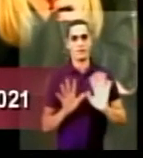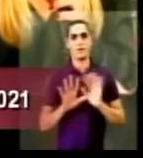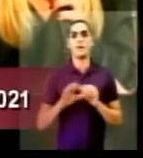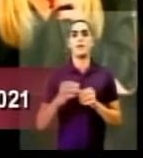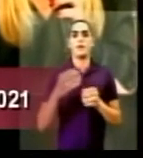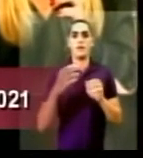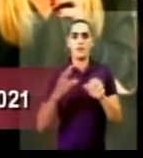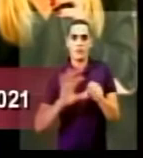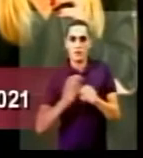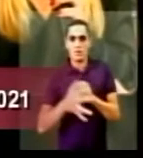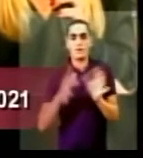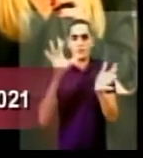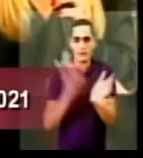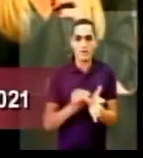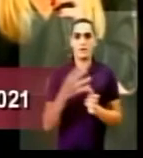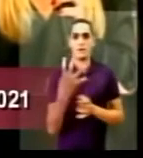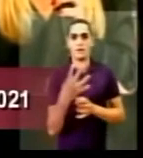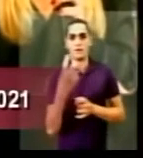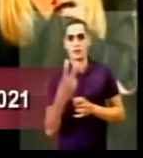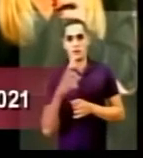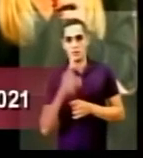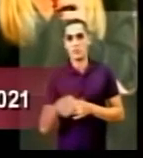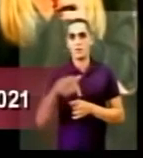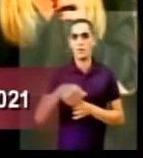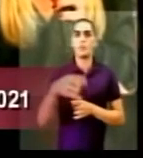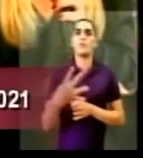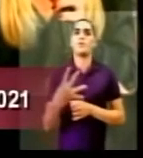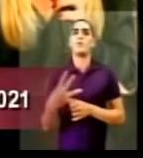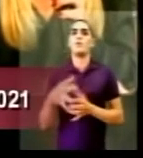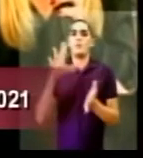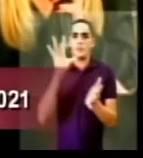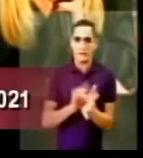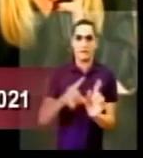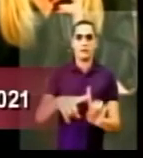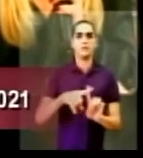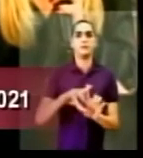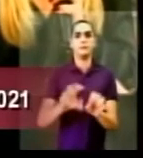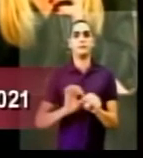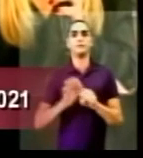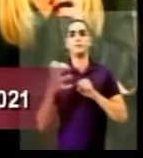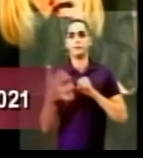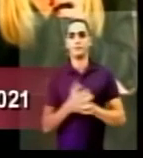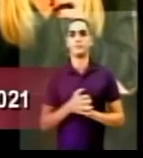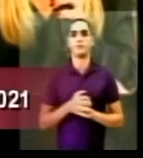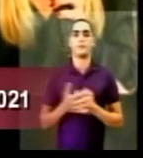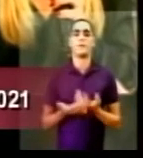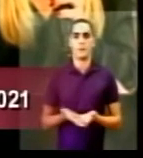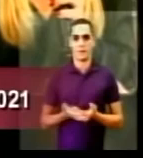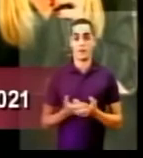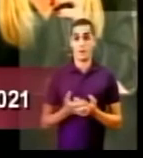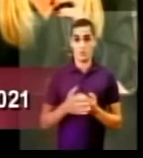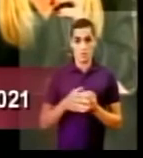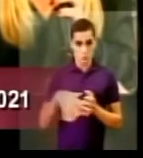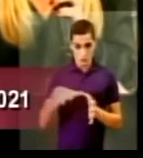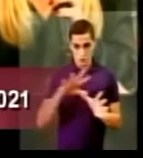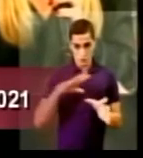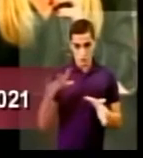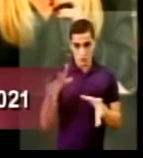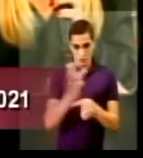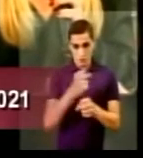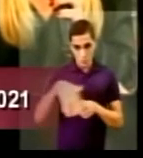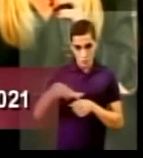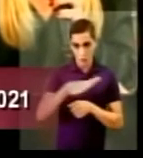42.744 pessoas tiveram o resultado confirmado para a doença. Desses 42.744,